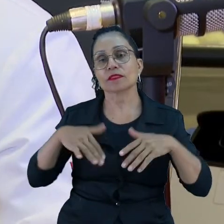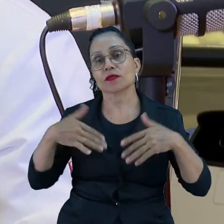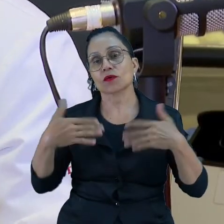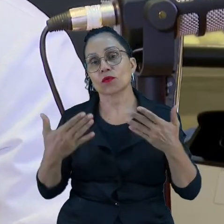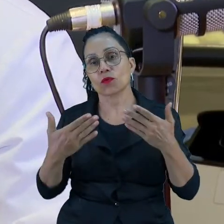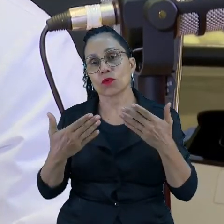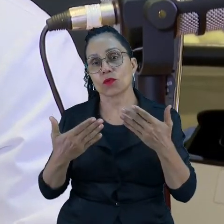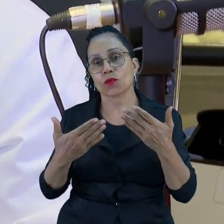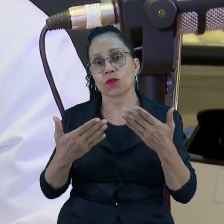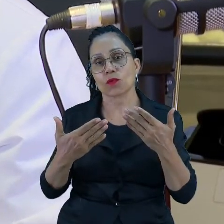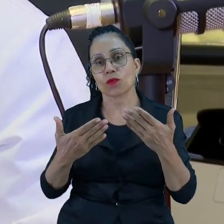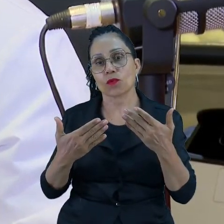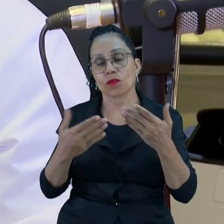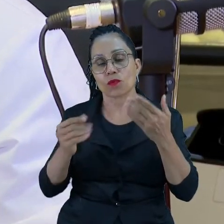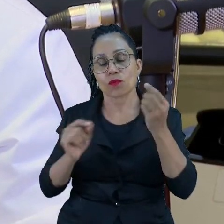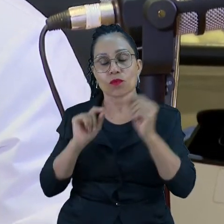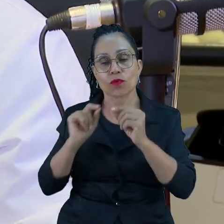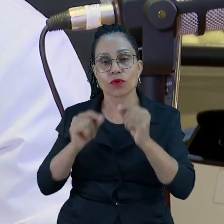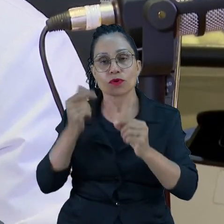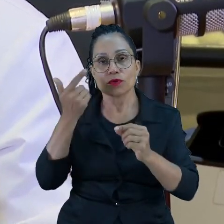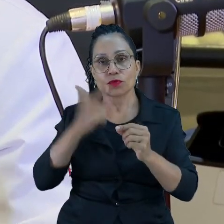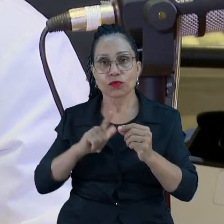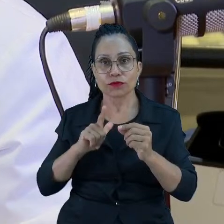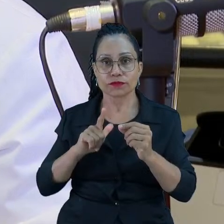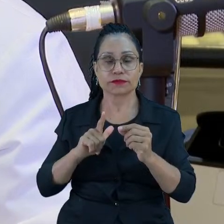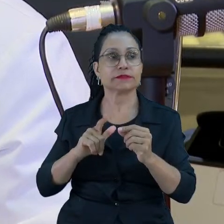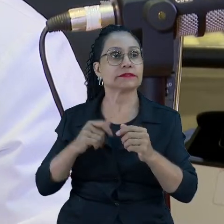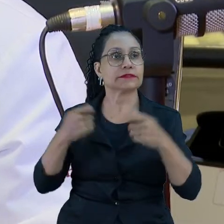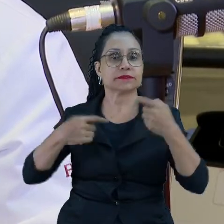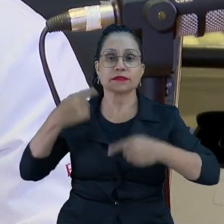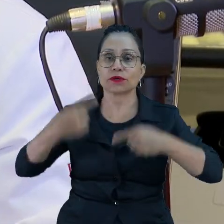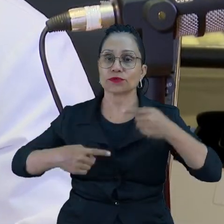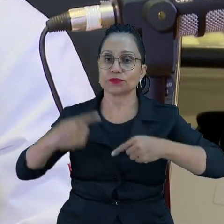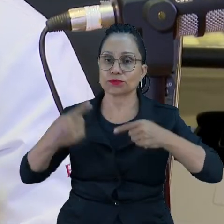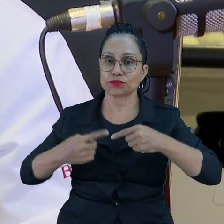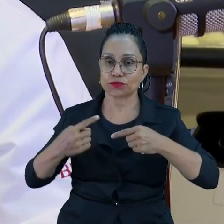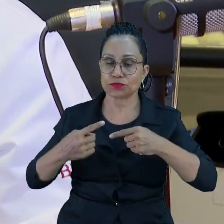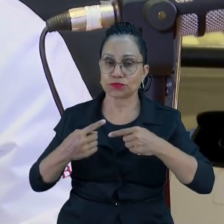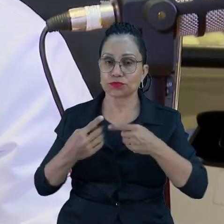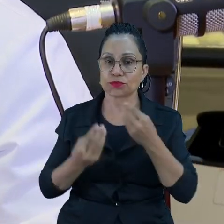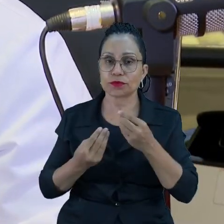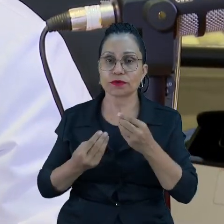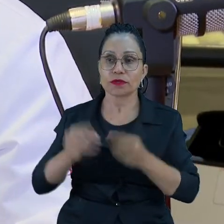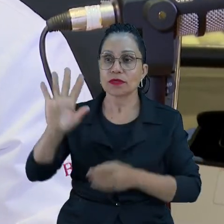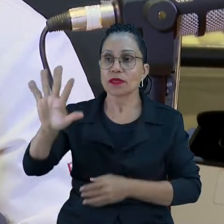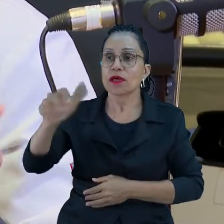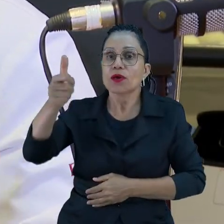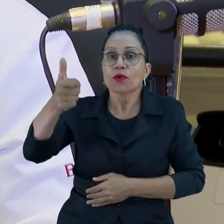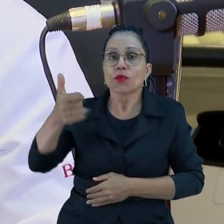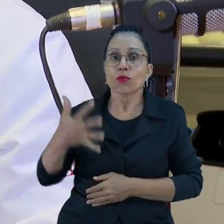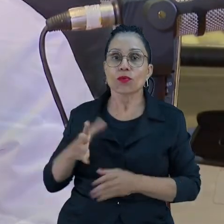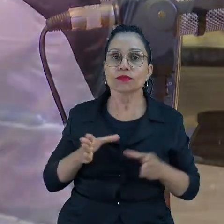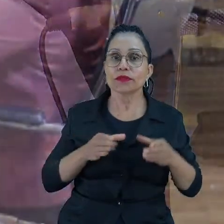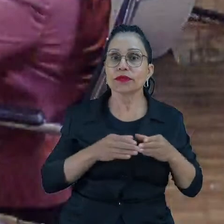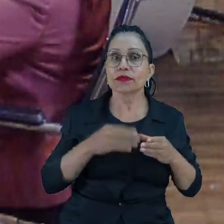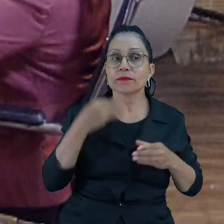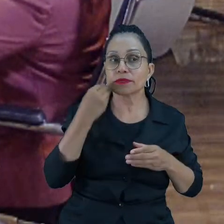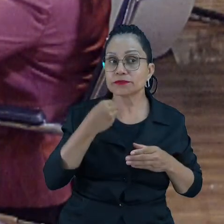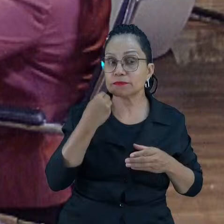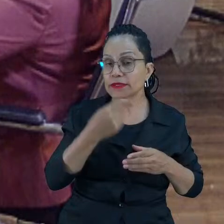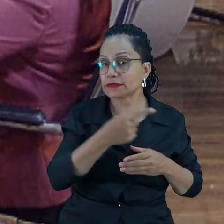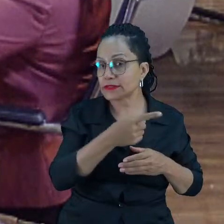você falou, se a gente não toca nesse assunto, não entra em discussão com eles, escuta a equipe, a experiência que eles